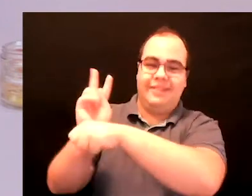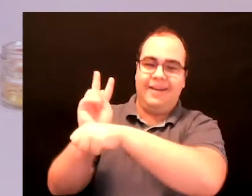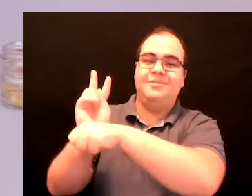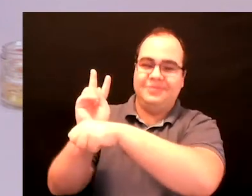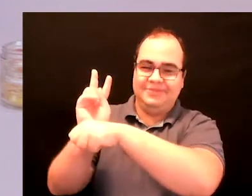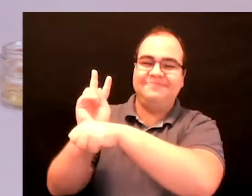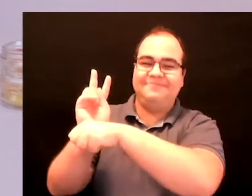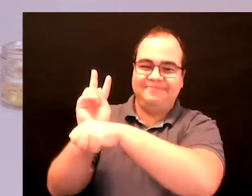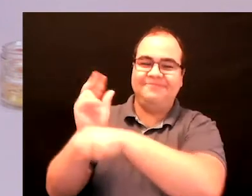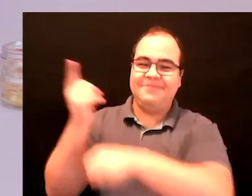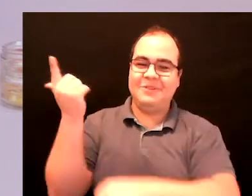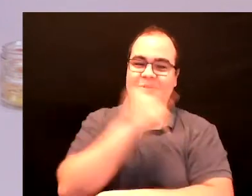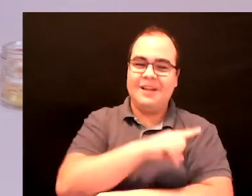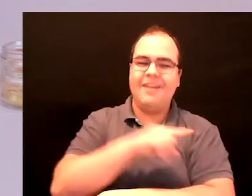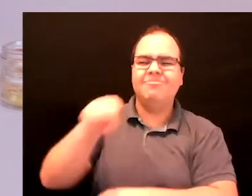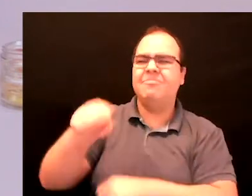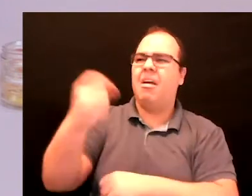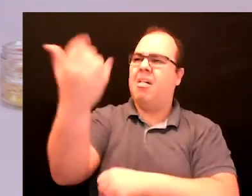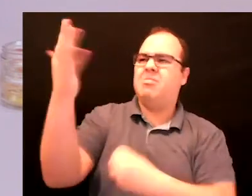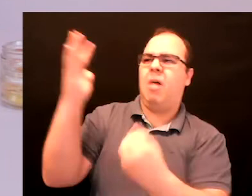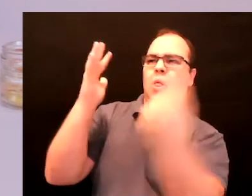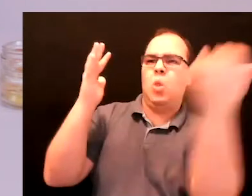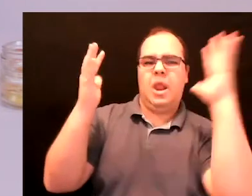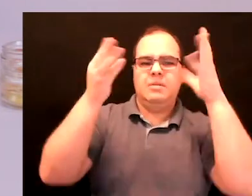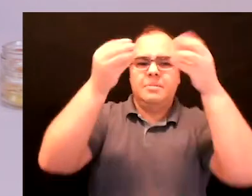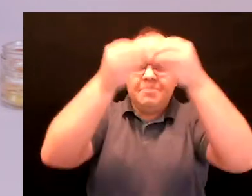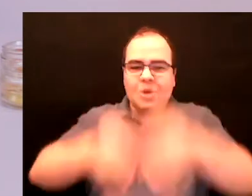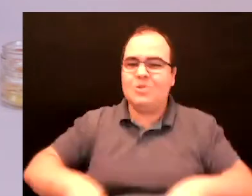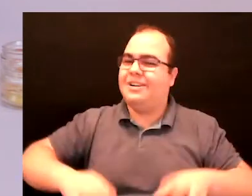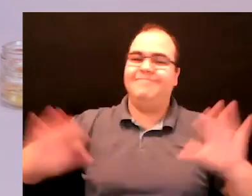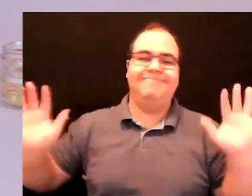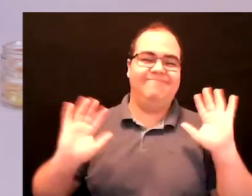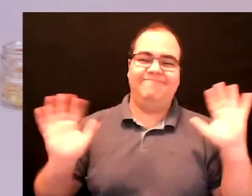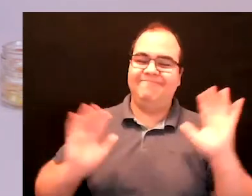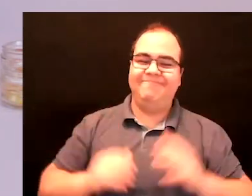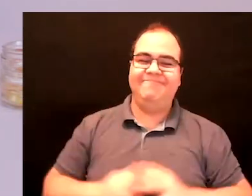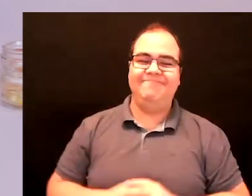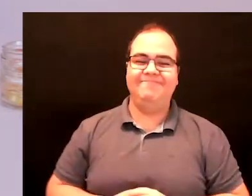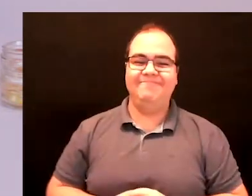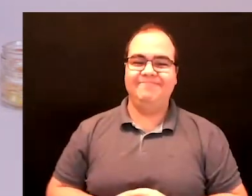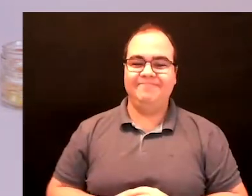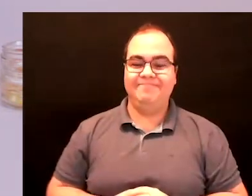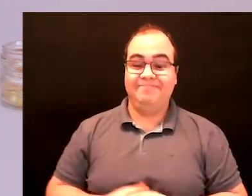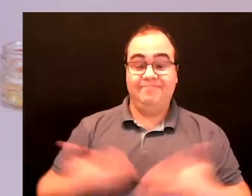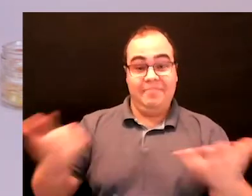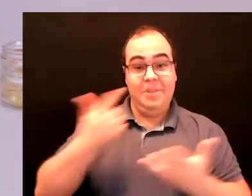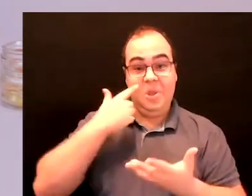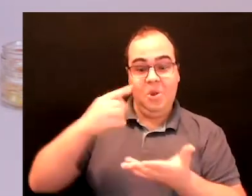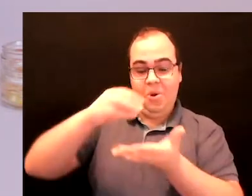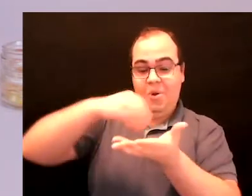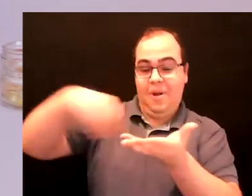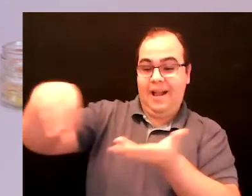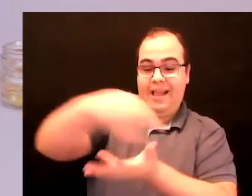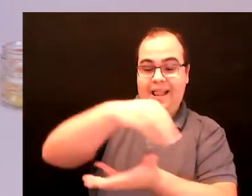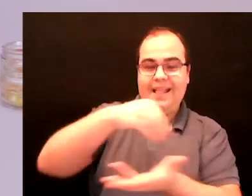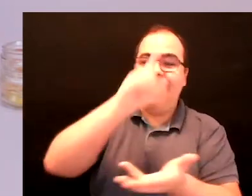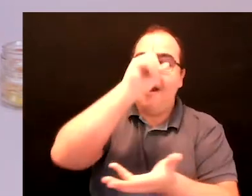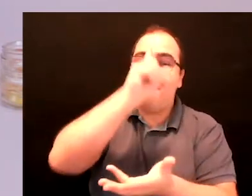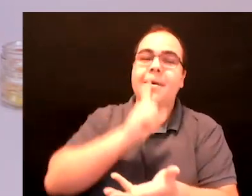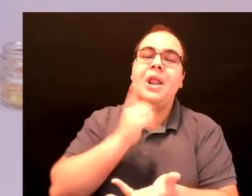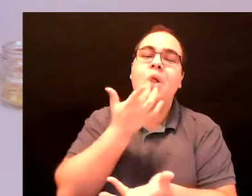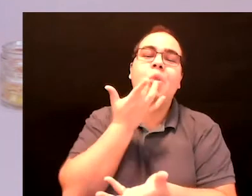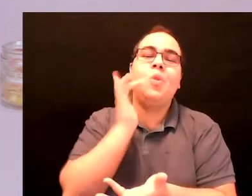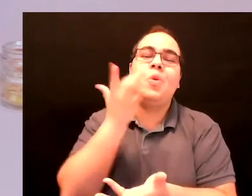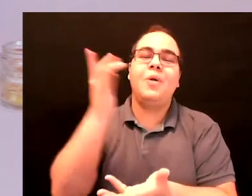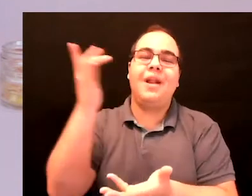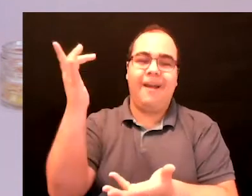da natureza, né? Elementos que não agridem o meio ambiente. Então tá aqui nosso glitter